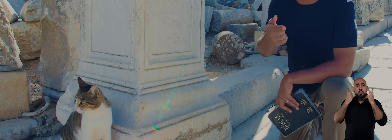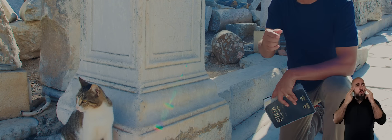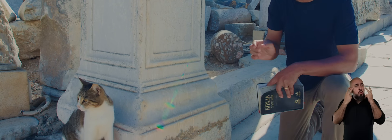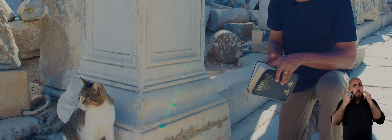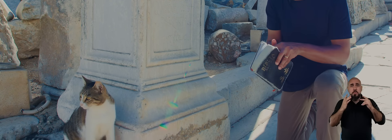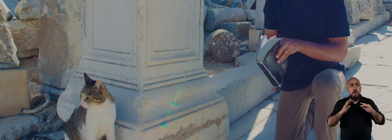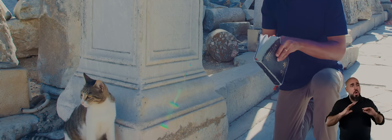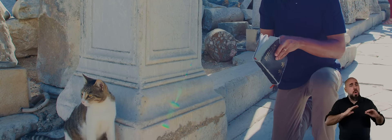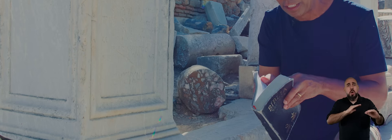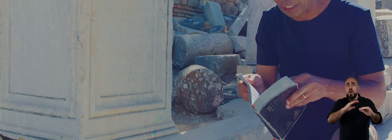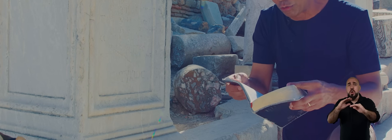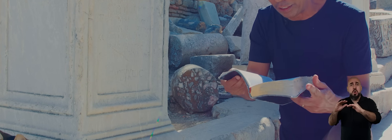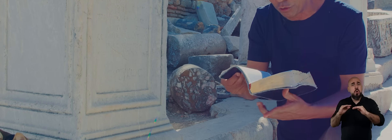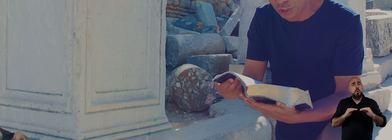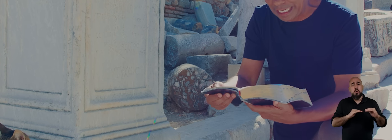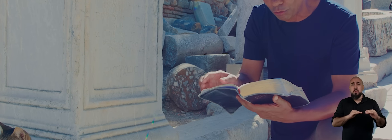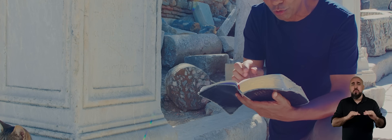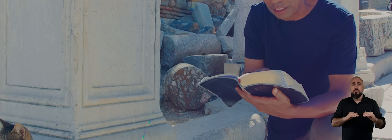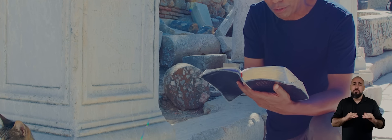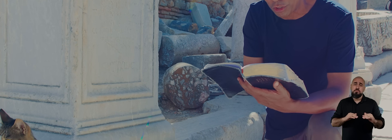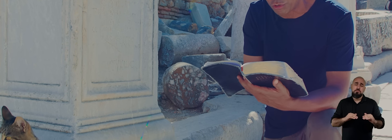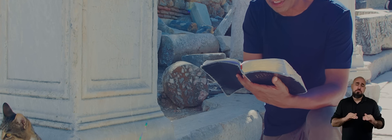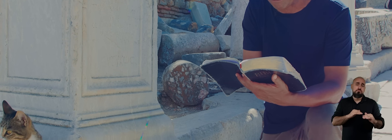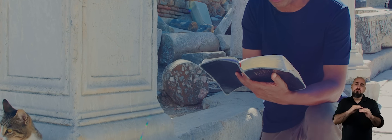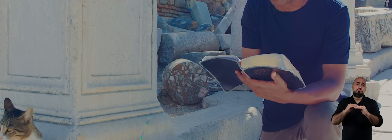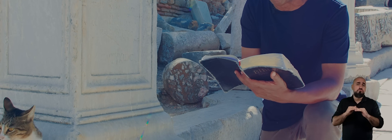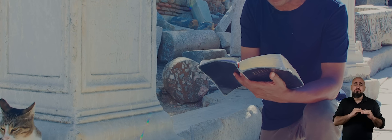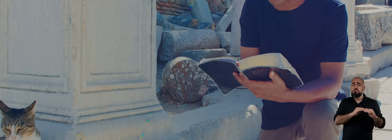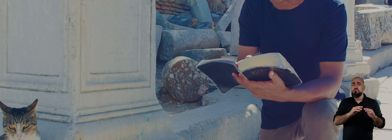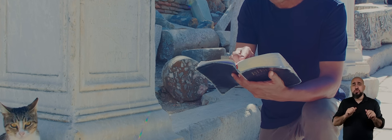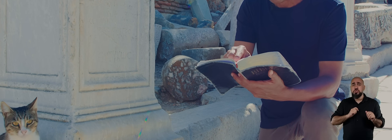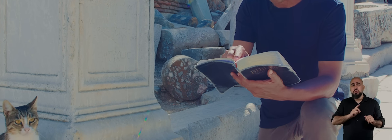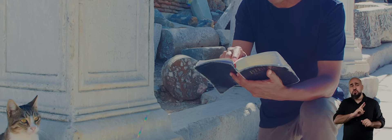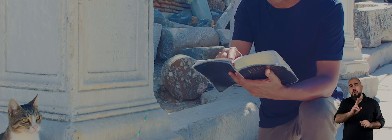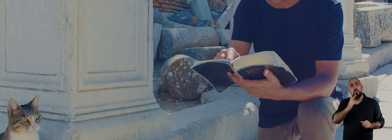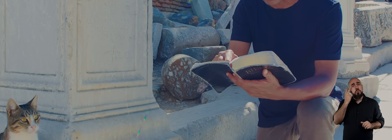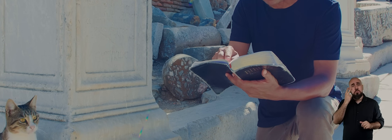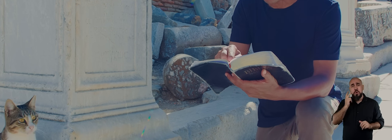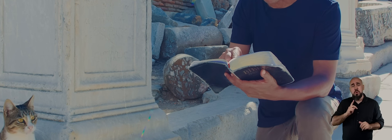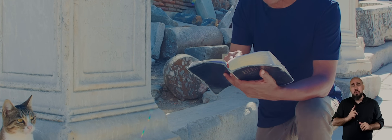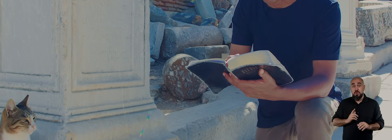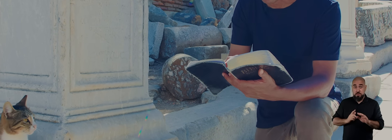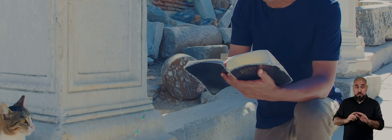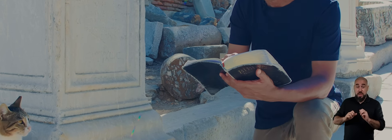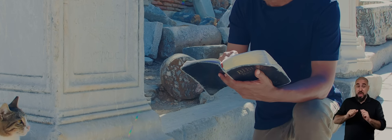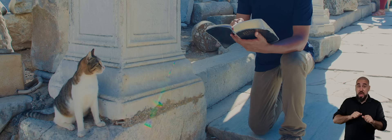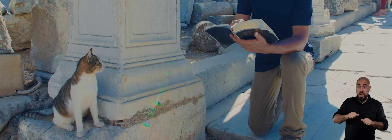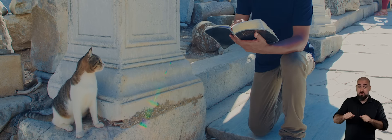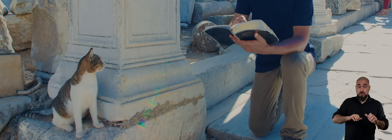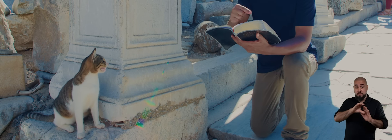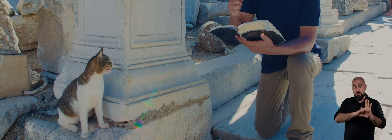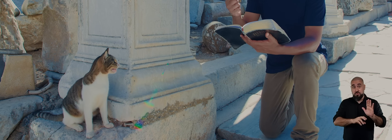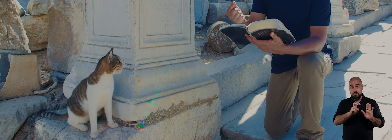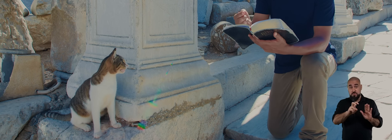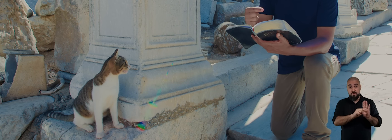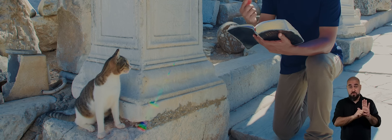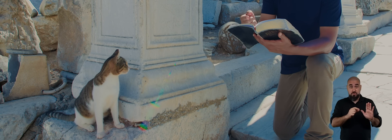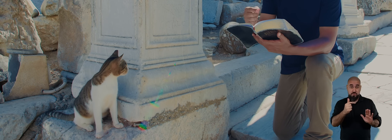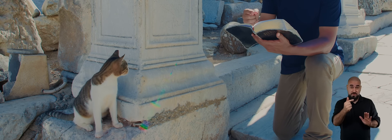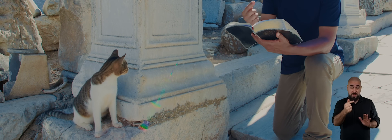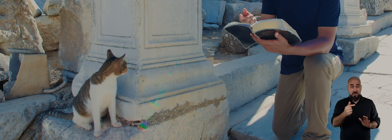Paulo pregou. Tanto é que no livro de Atos dos Apóstolos, capítulo 20, versículos 7 a 11, diz que enquanto